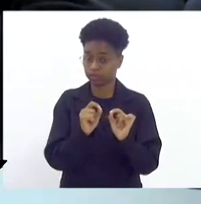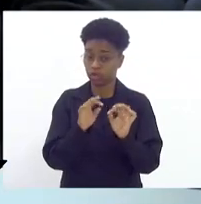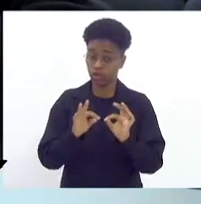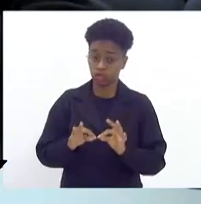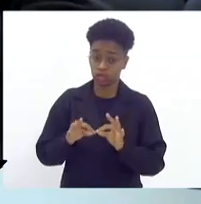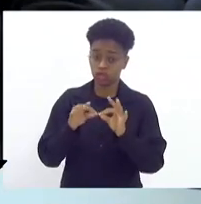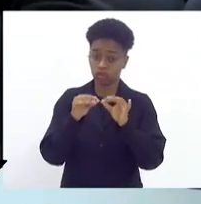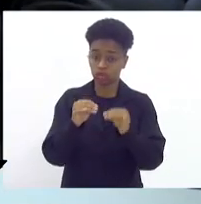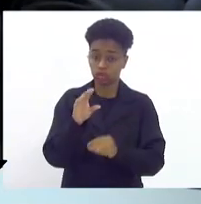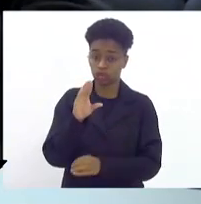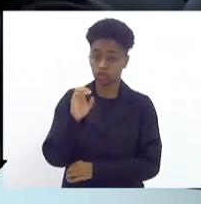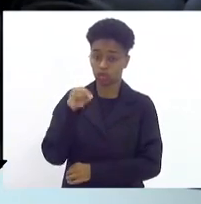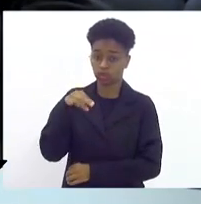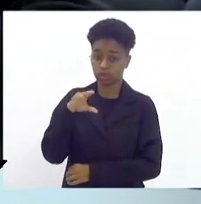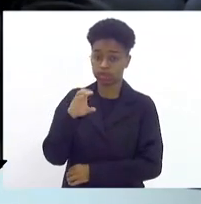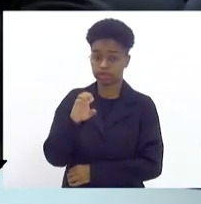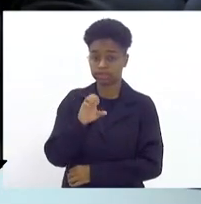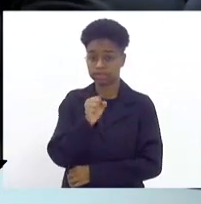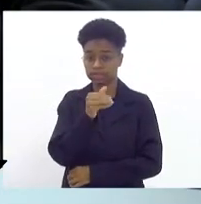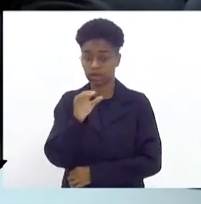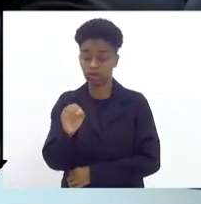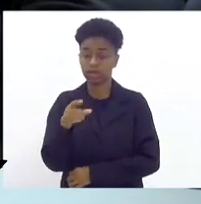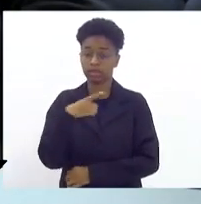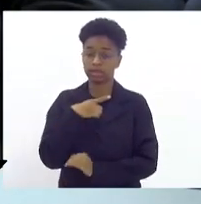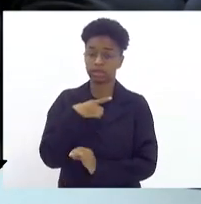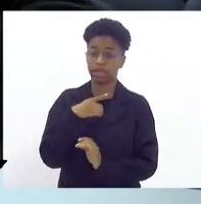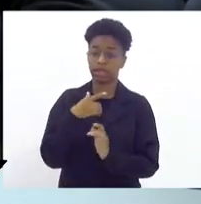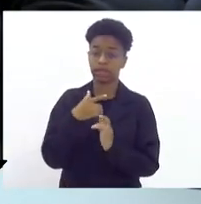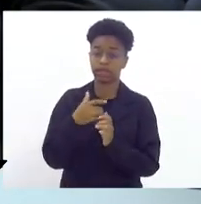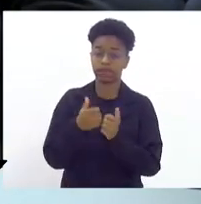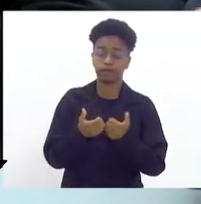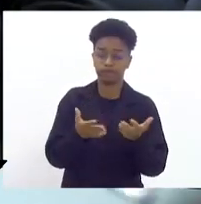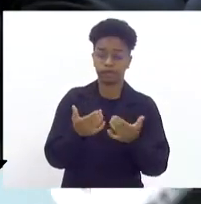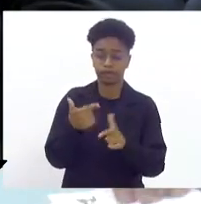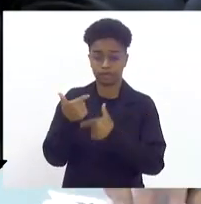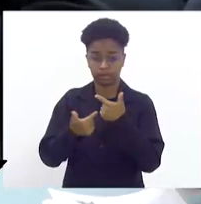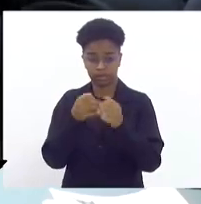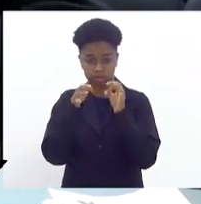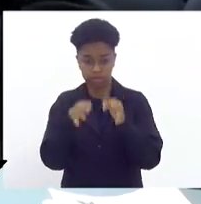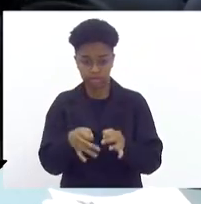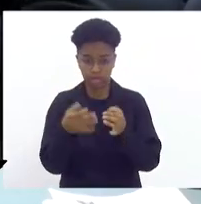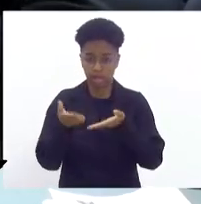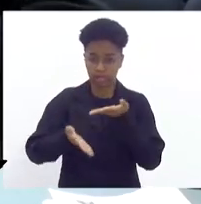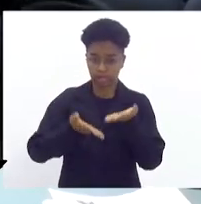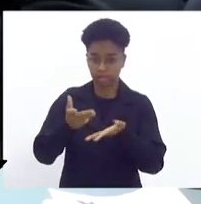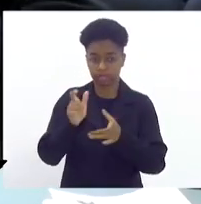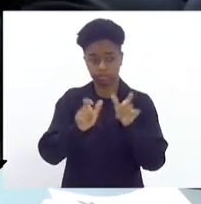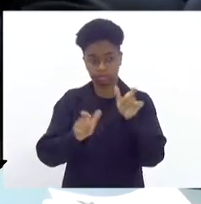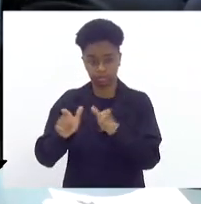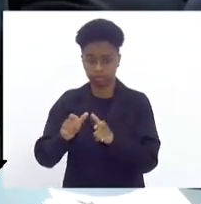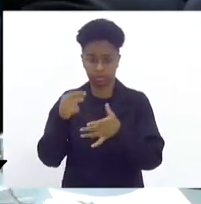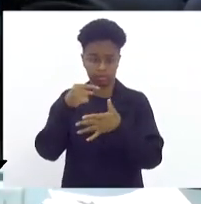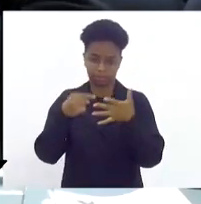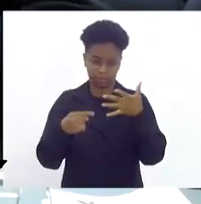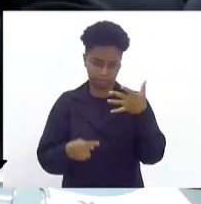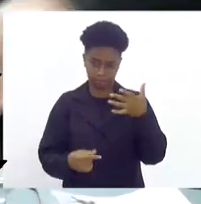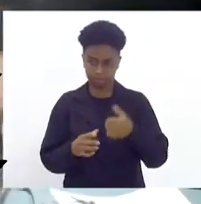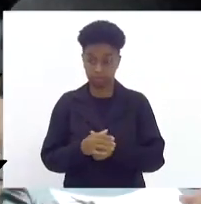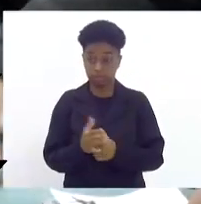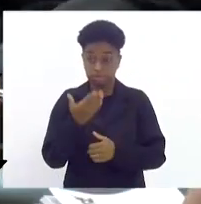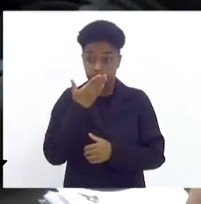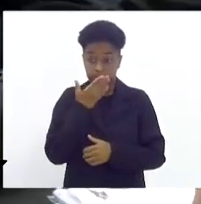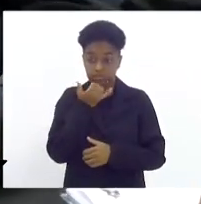concessão e permissão pressupõe a prestação de serviço adequado ao pleno atendimento dos usuários, etc, etc.